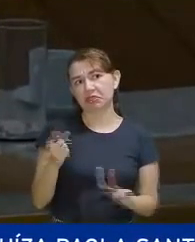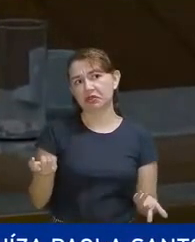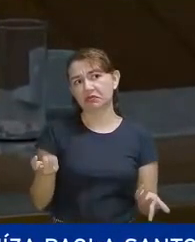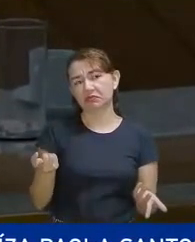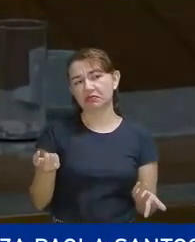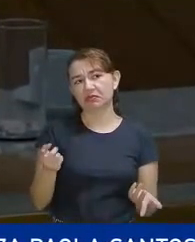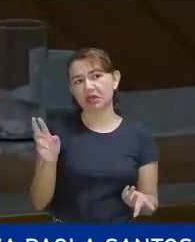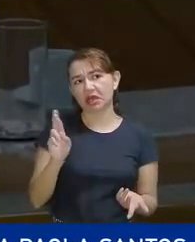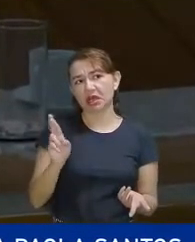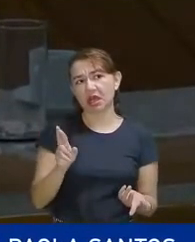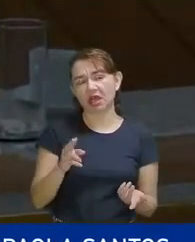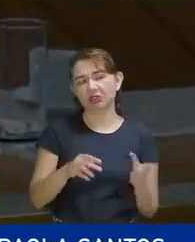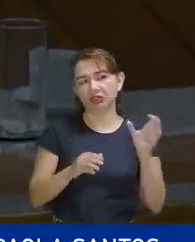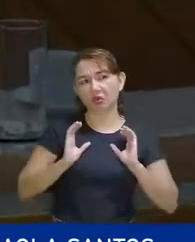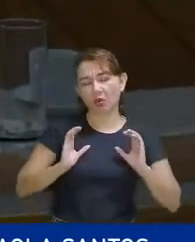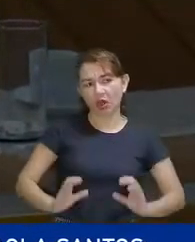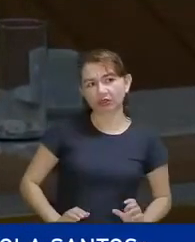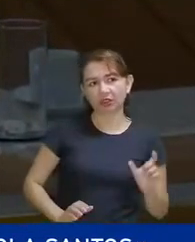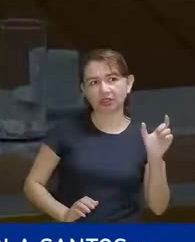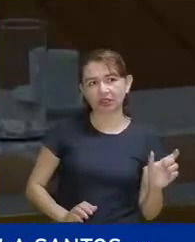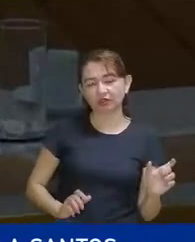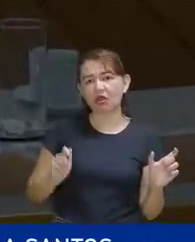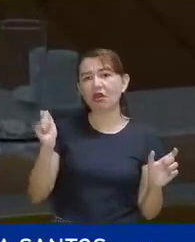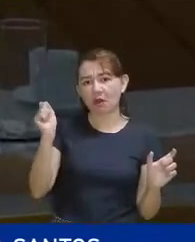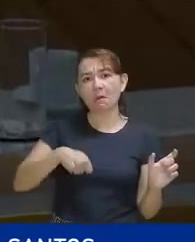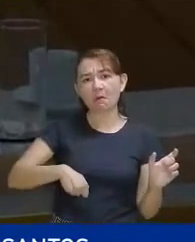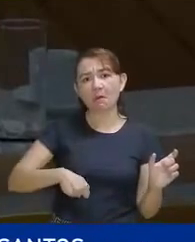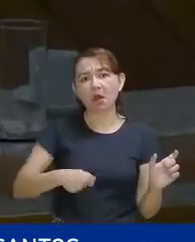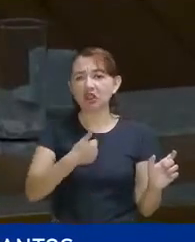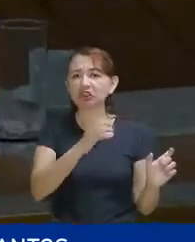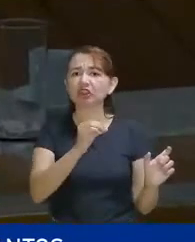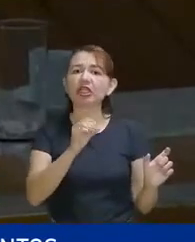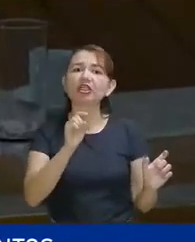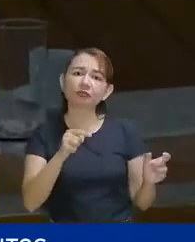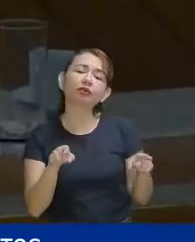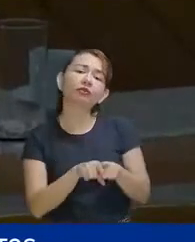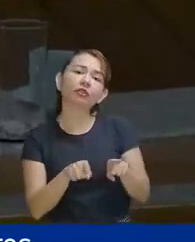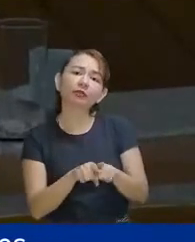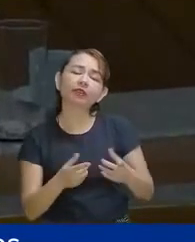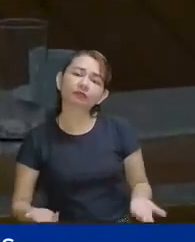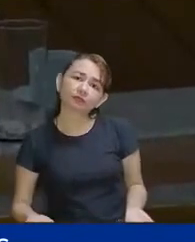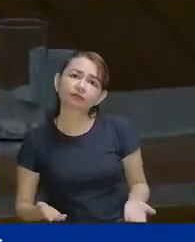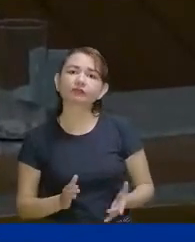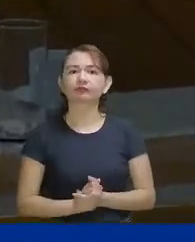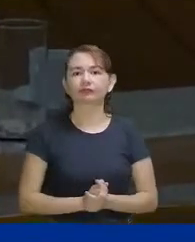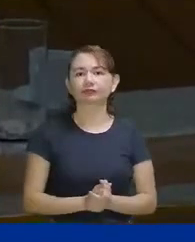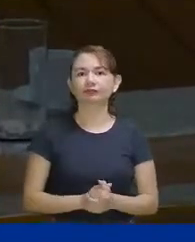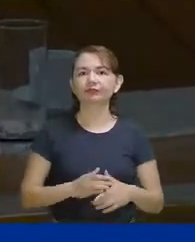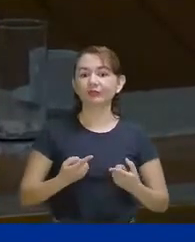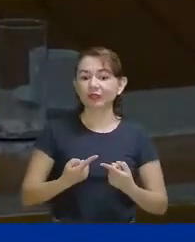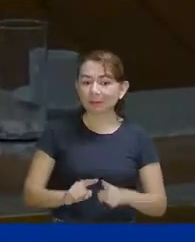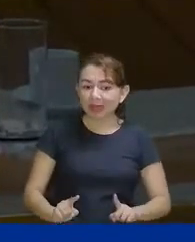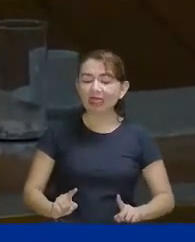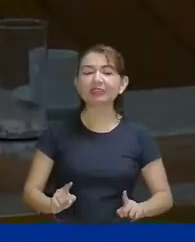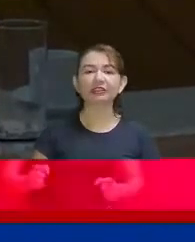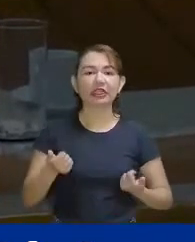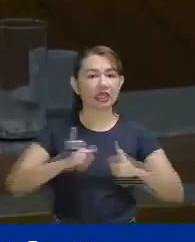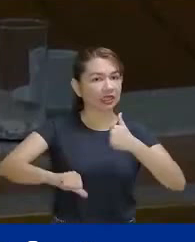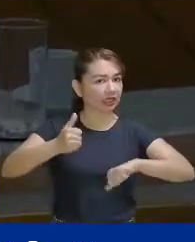trabalho dele? Não é? Então, isso nos casos concretos tem que ser enfrentado. Mas a análise que o juízo